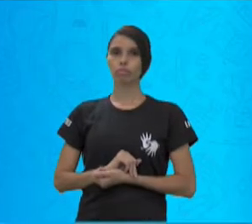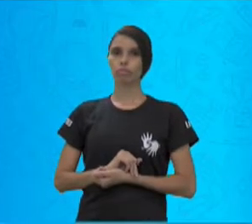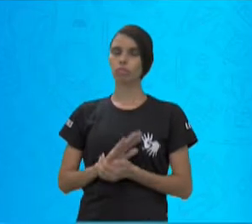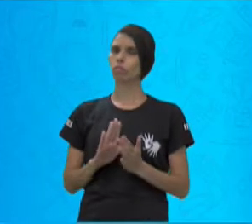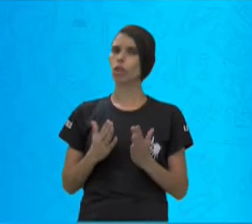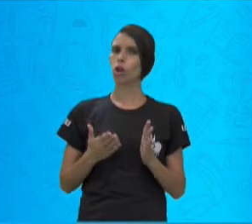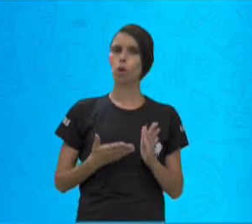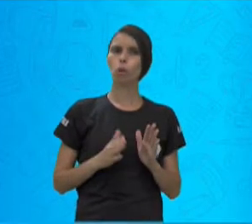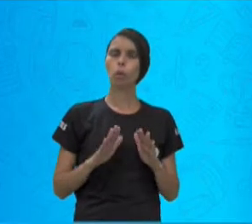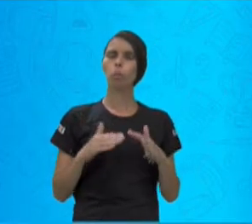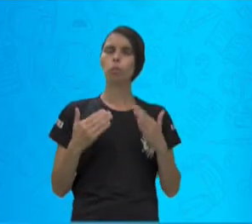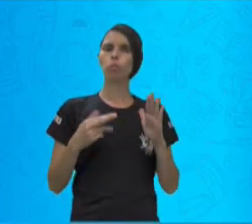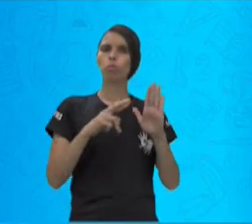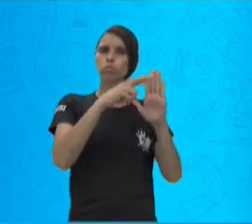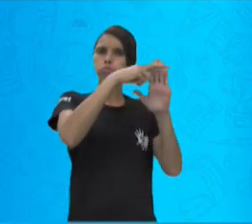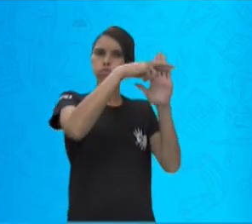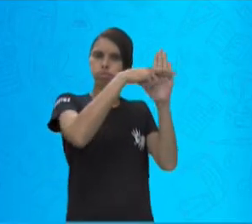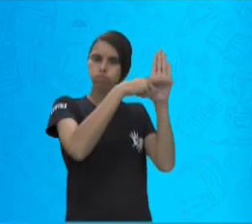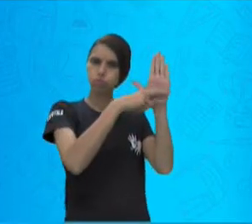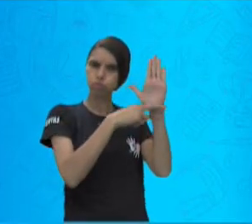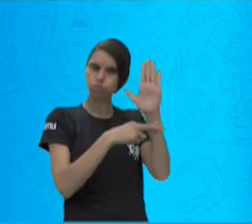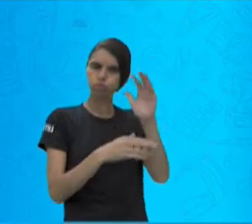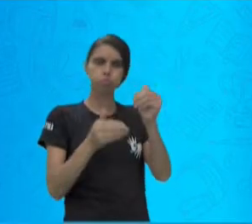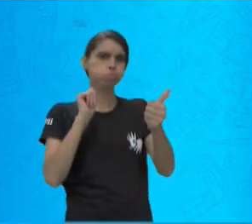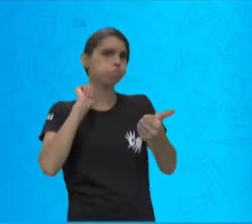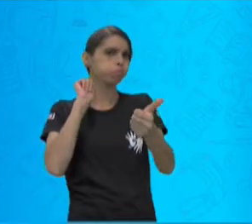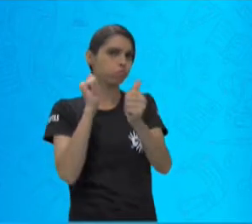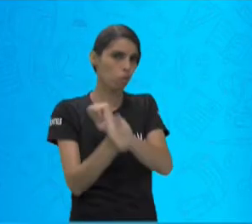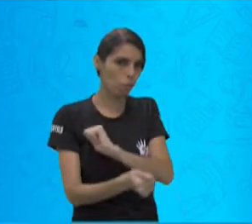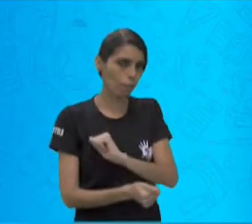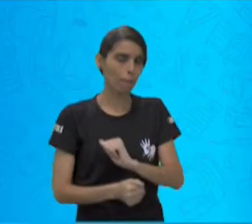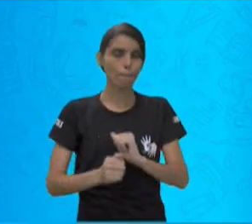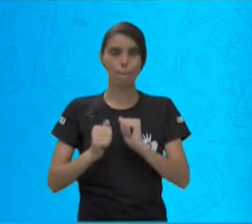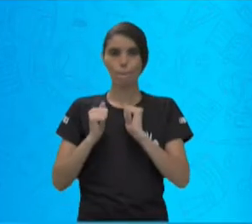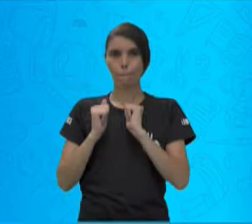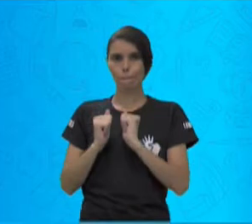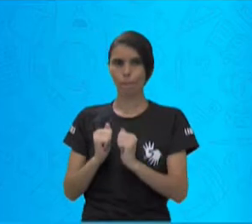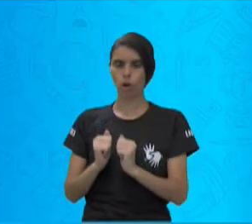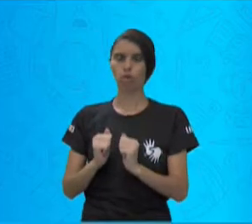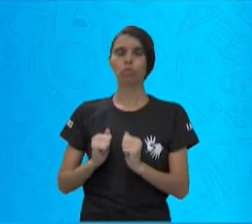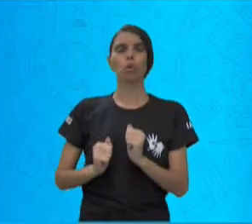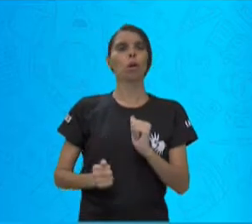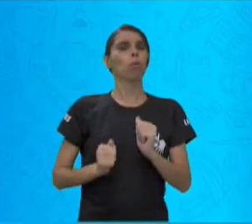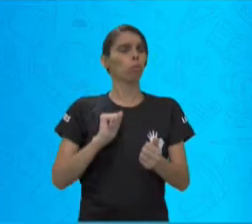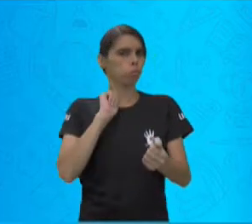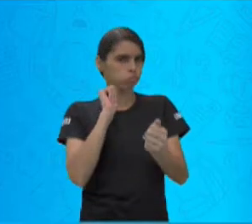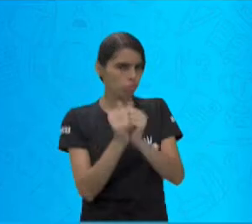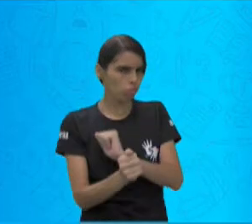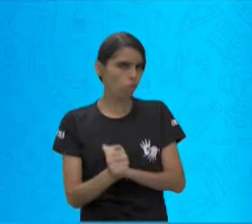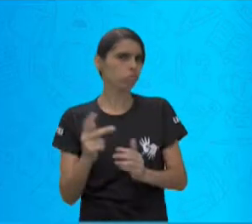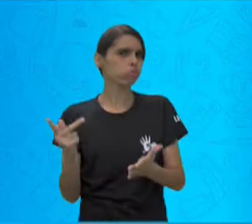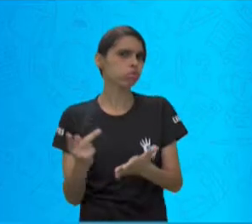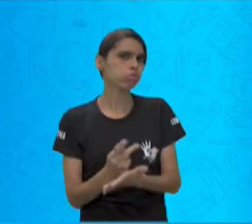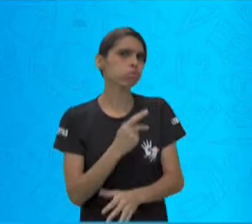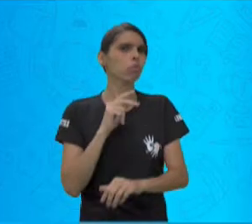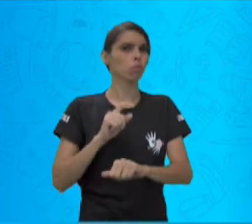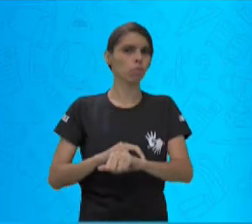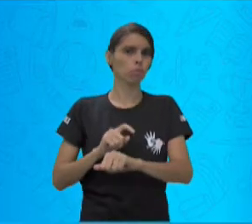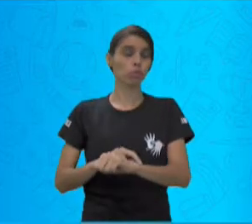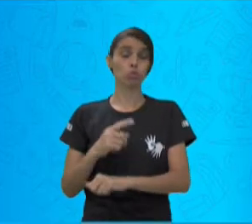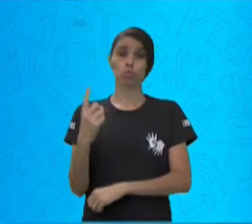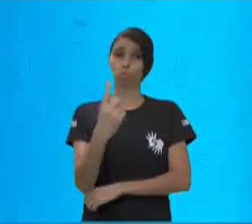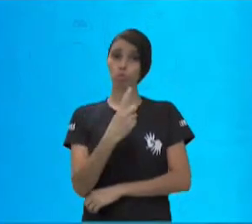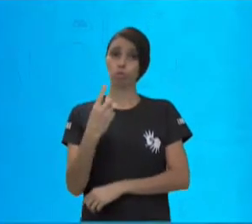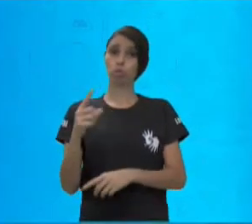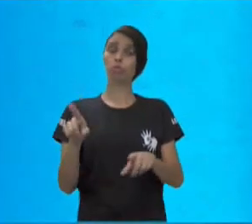e pode ser jogada em duplas ou você poderá jogar sozinho batendo a mão na peteca sem